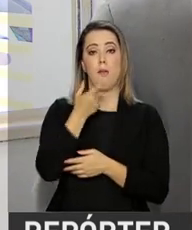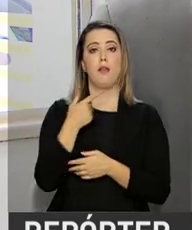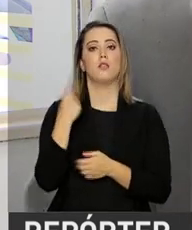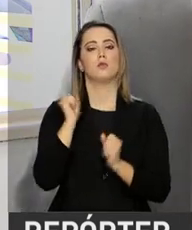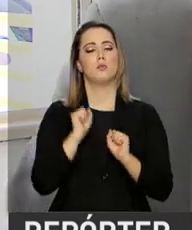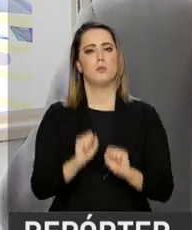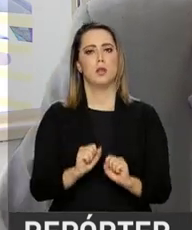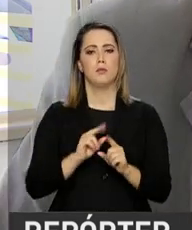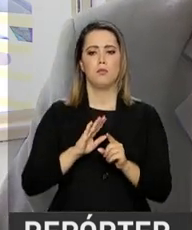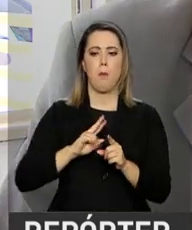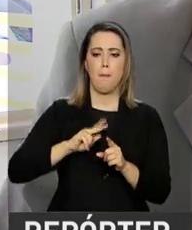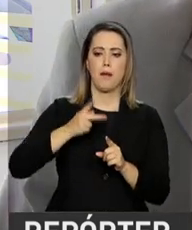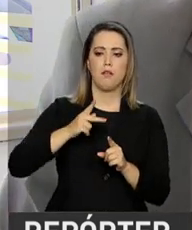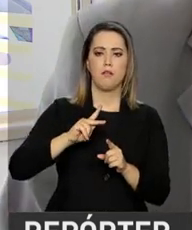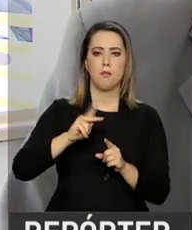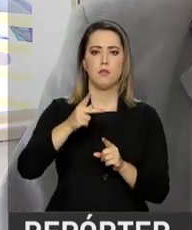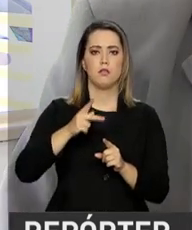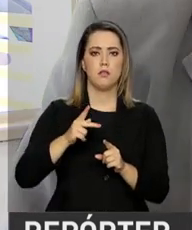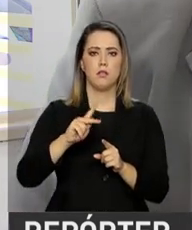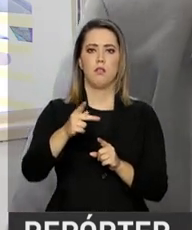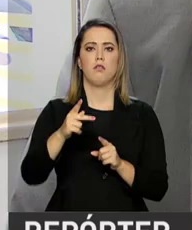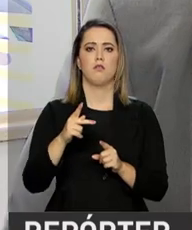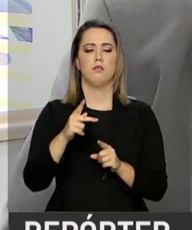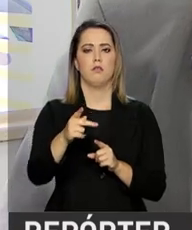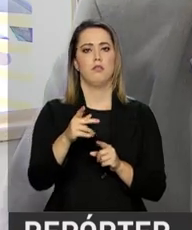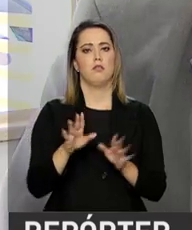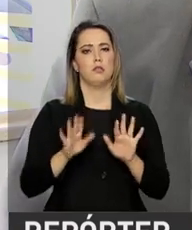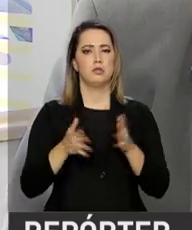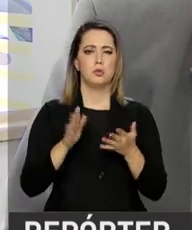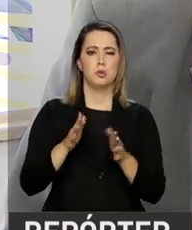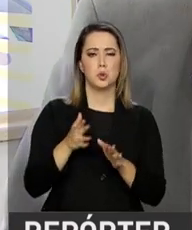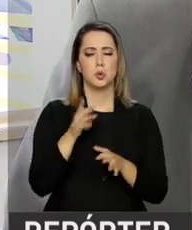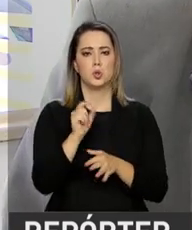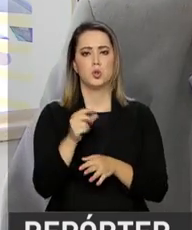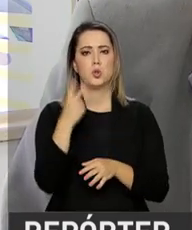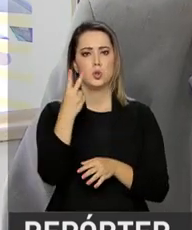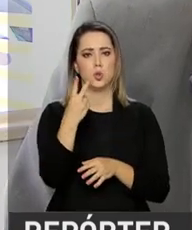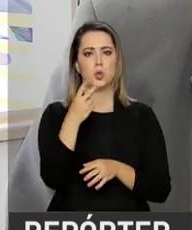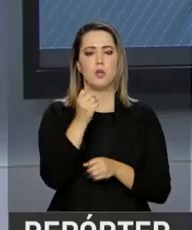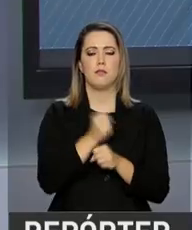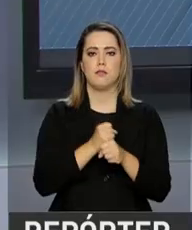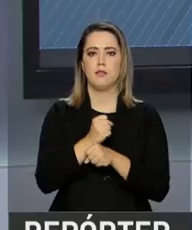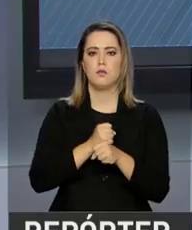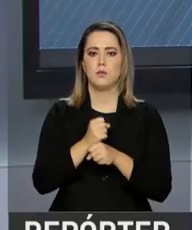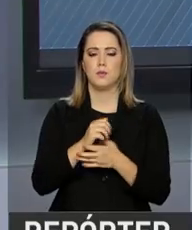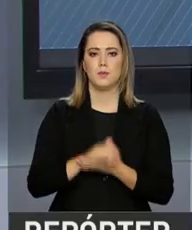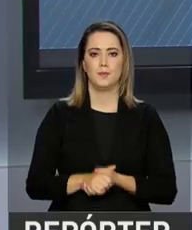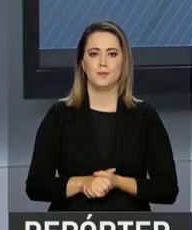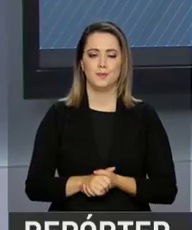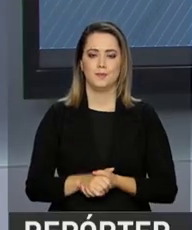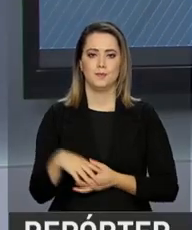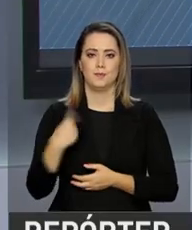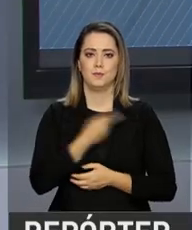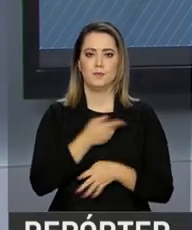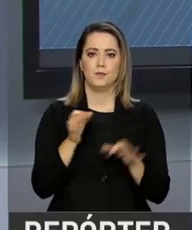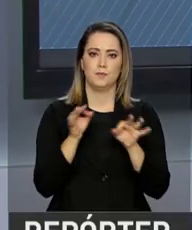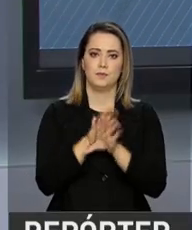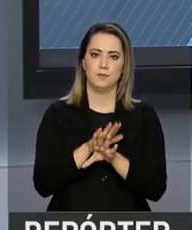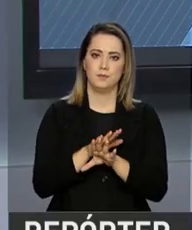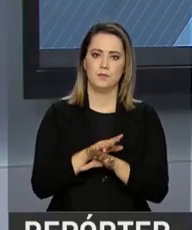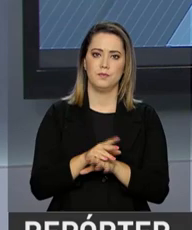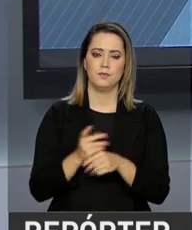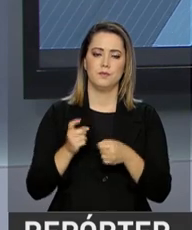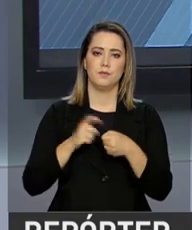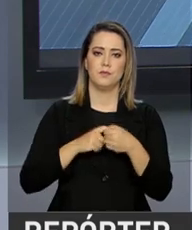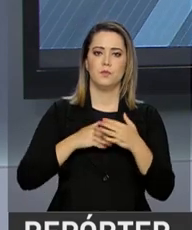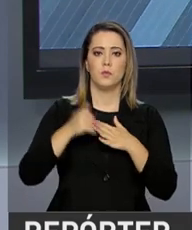a gente consegue estender a sobrevida média dessas mulheres para em torno aí de 2 anos. O repórter NBR fica por